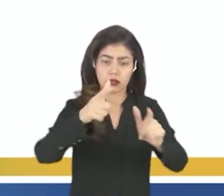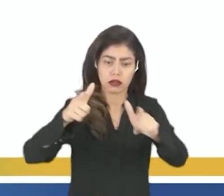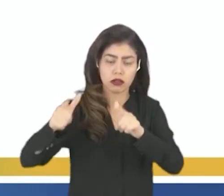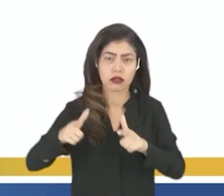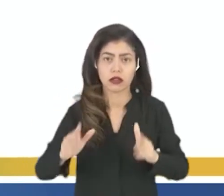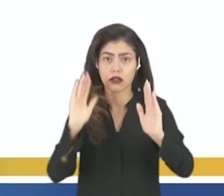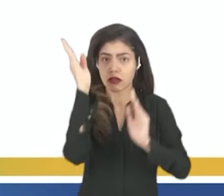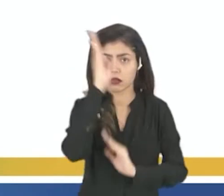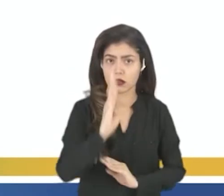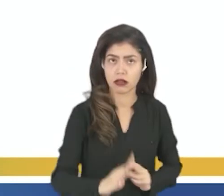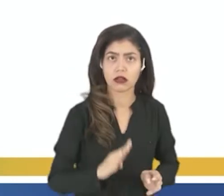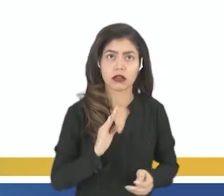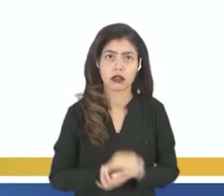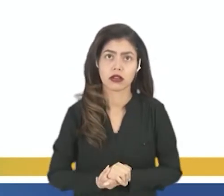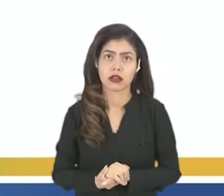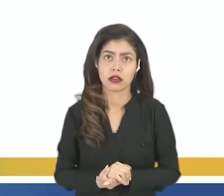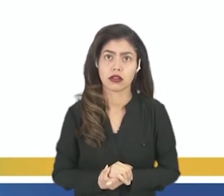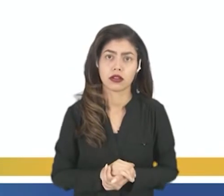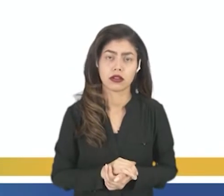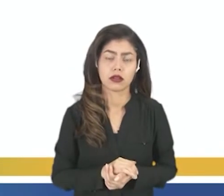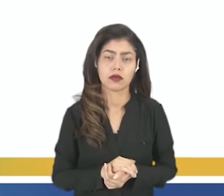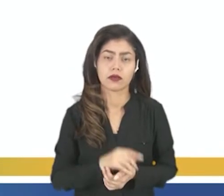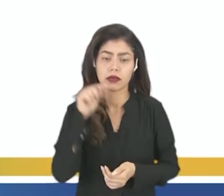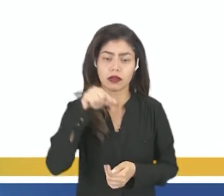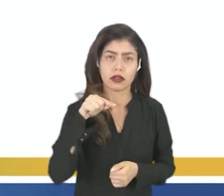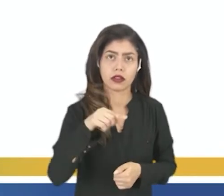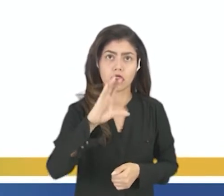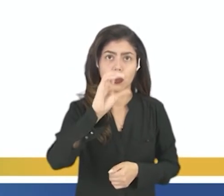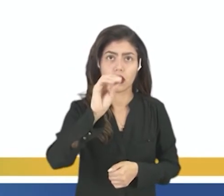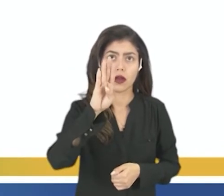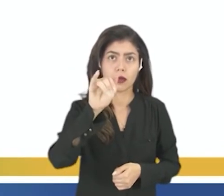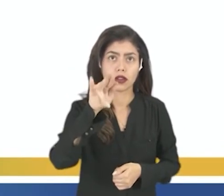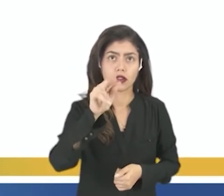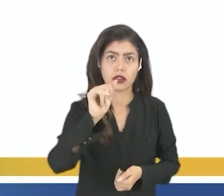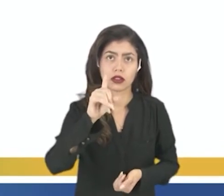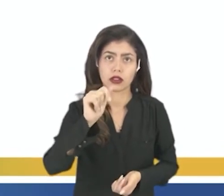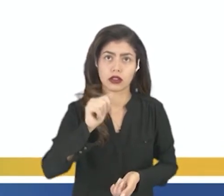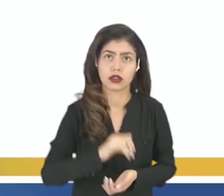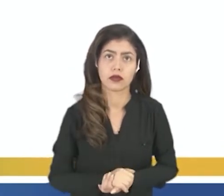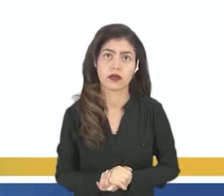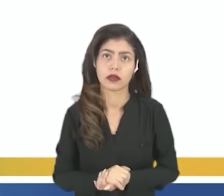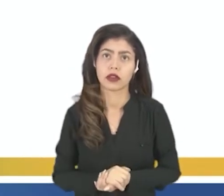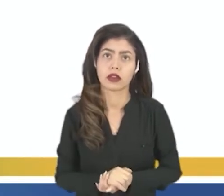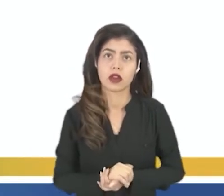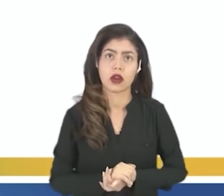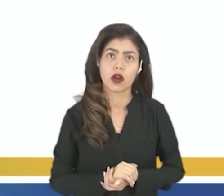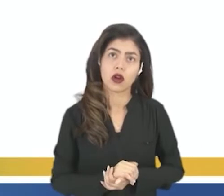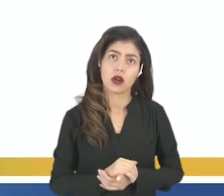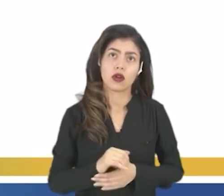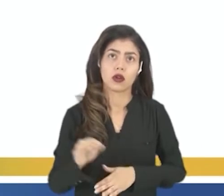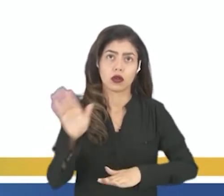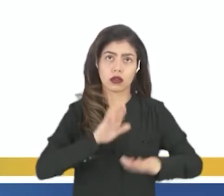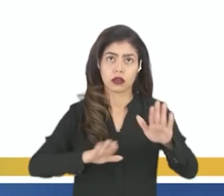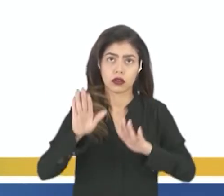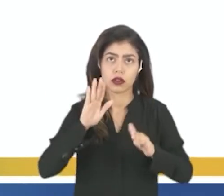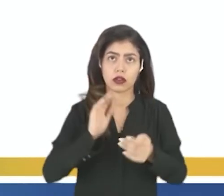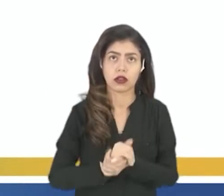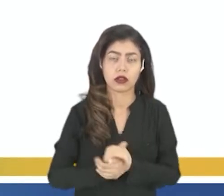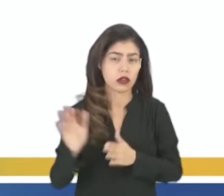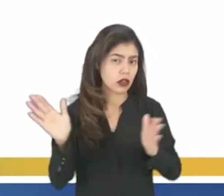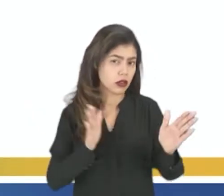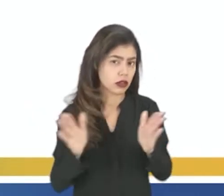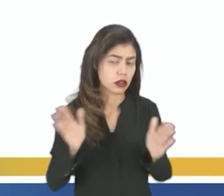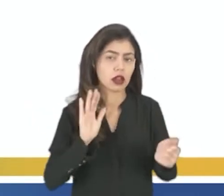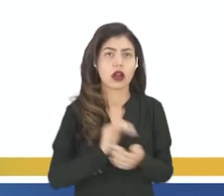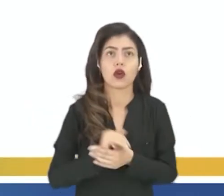locais em todo o Brasil foi criar um depósito na cidade mesmo de abadias e e o controle do acidente EA